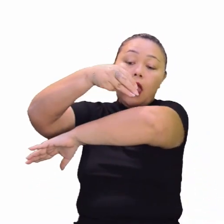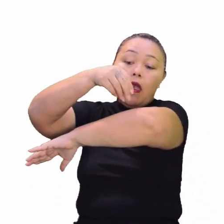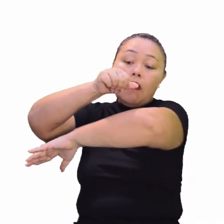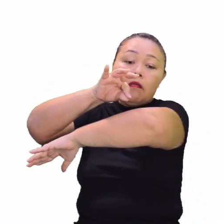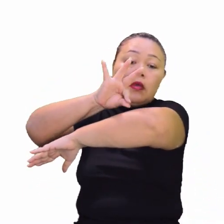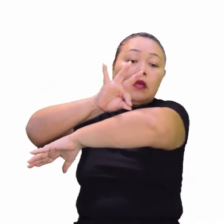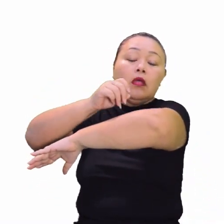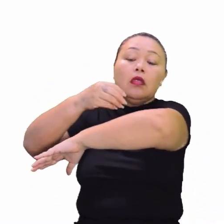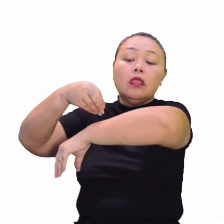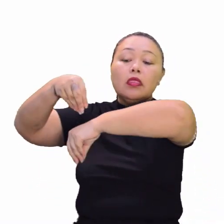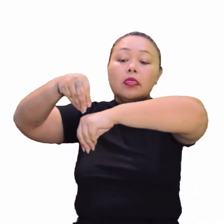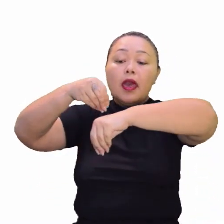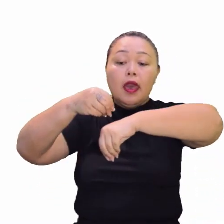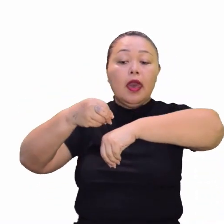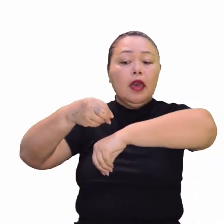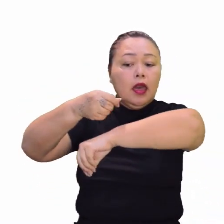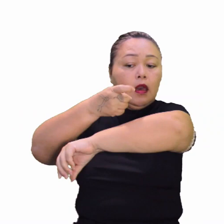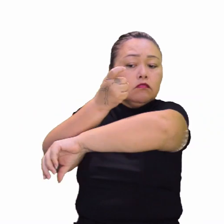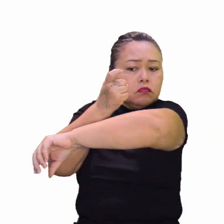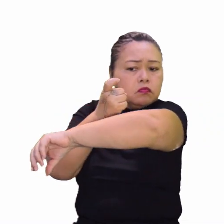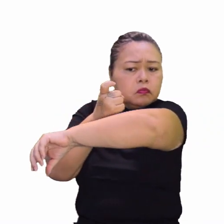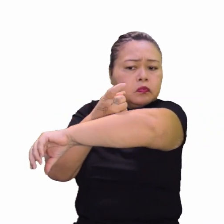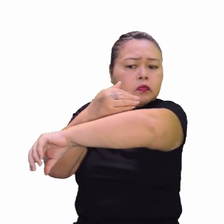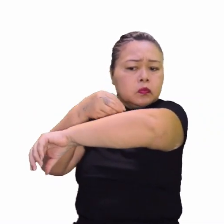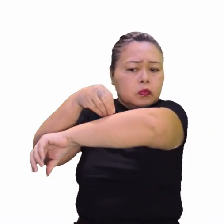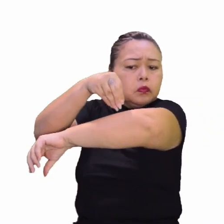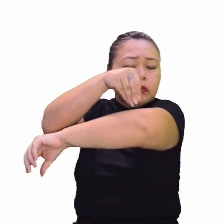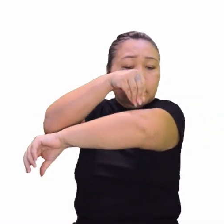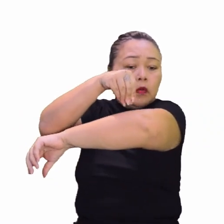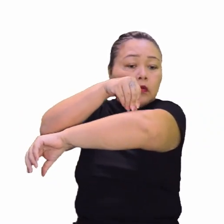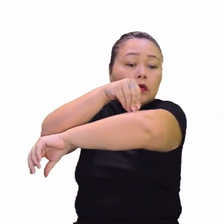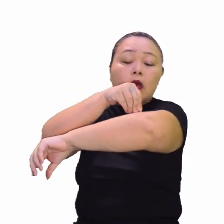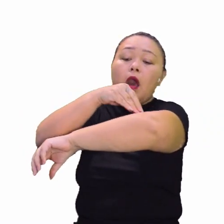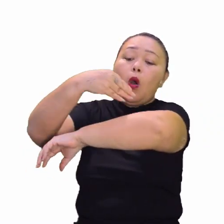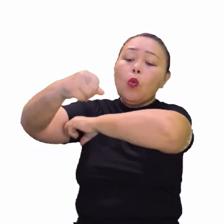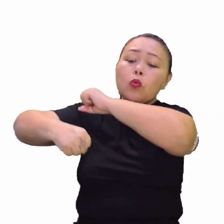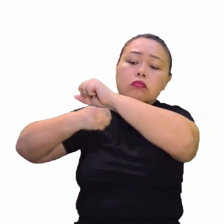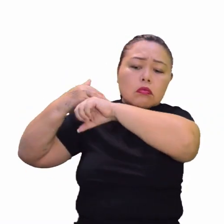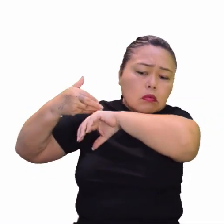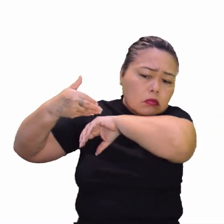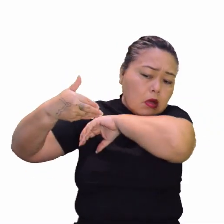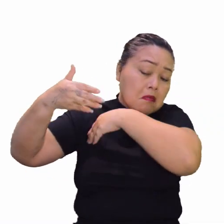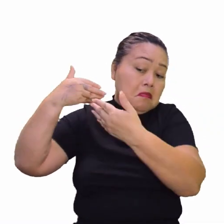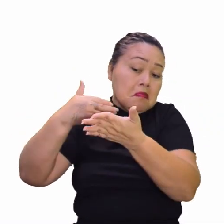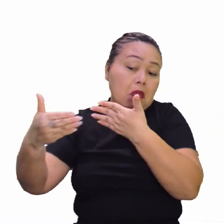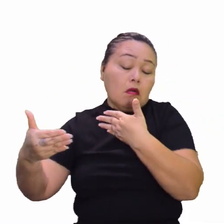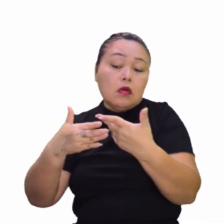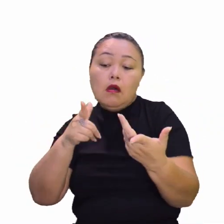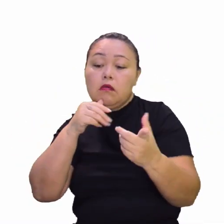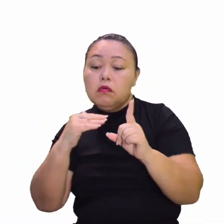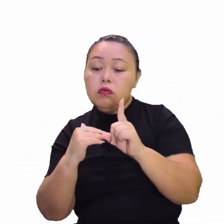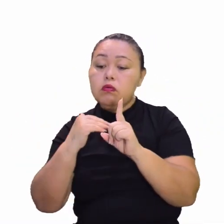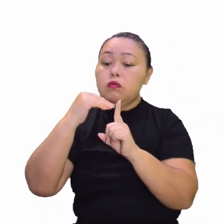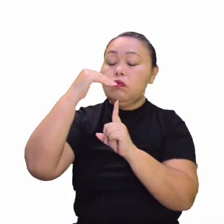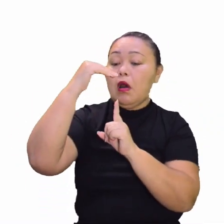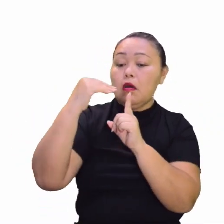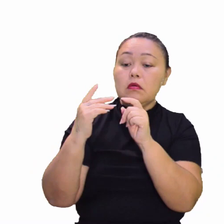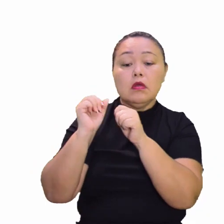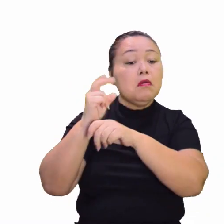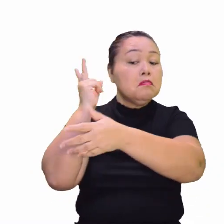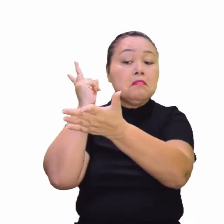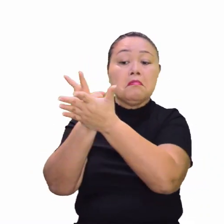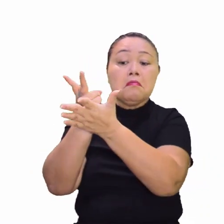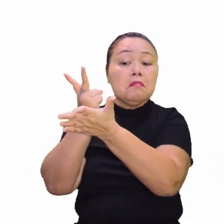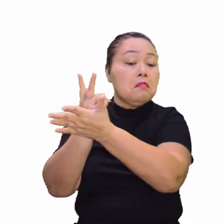é esta mata que, ao longo do ano, independente das cheias dos rios, ela se